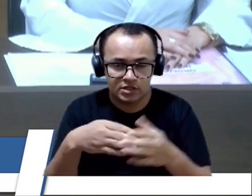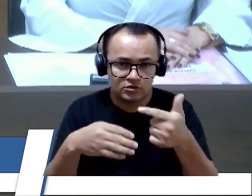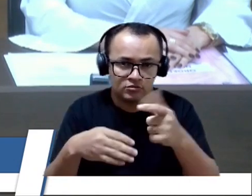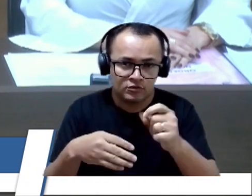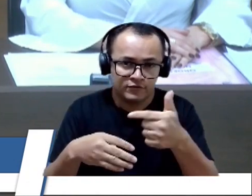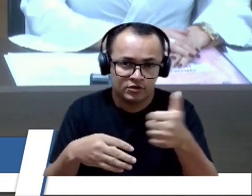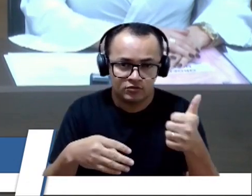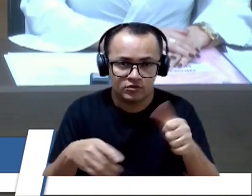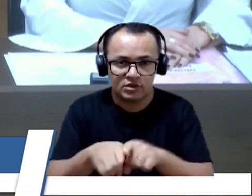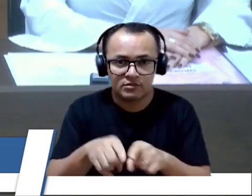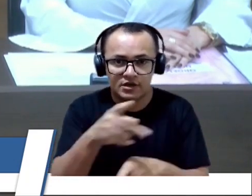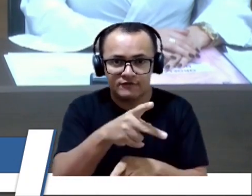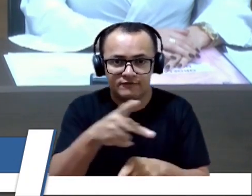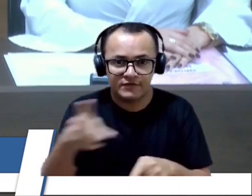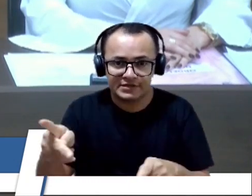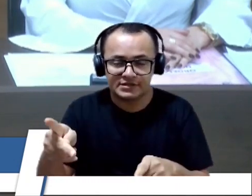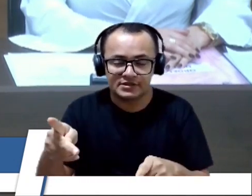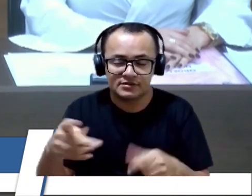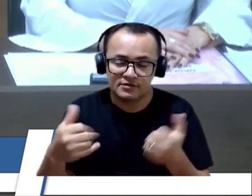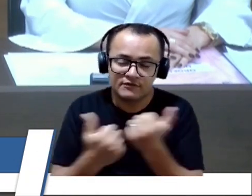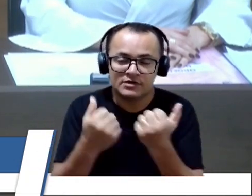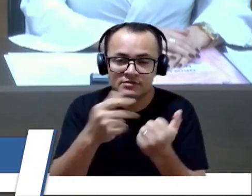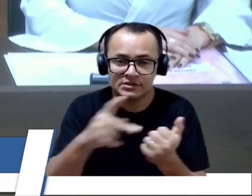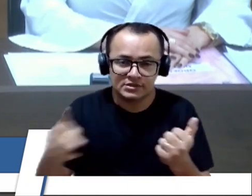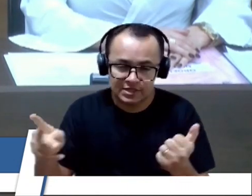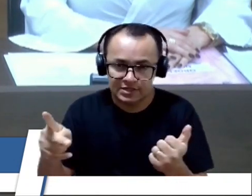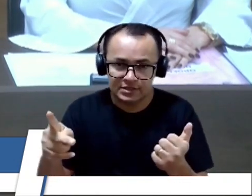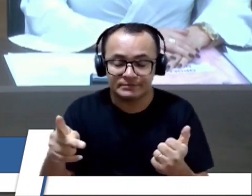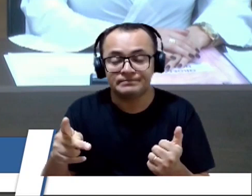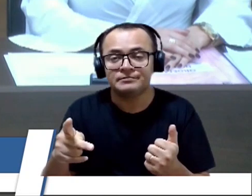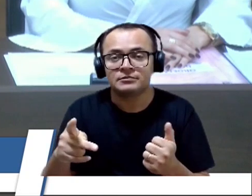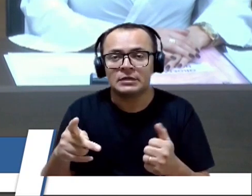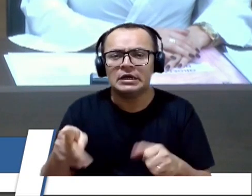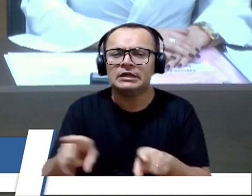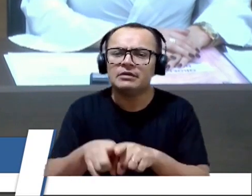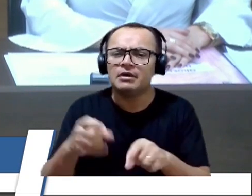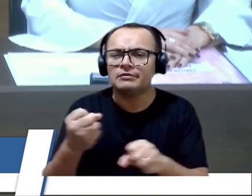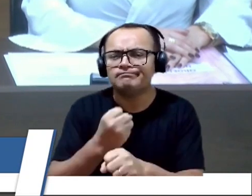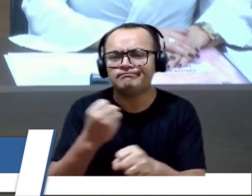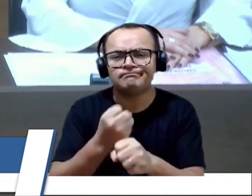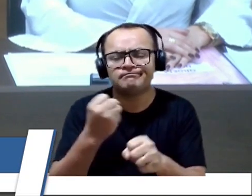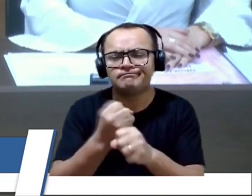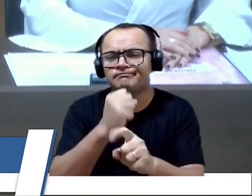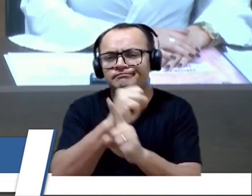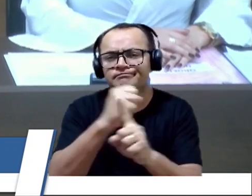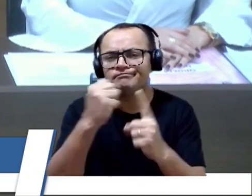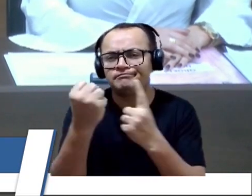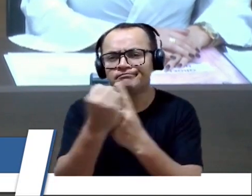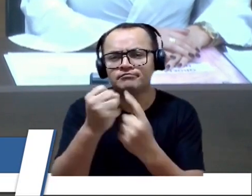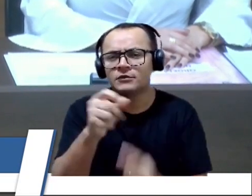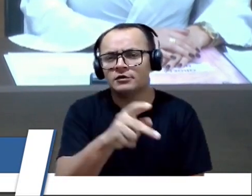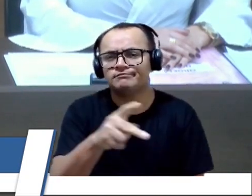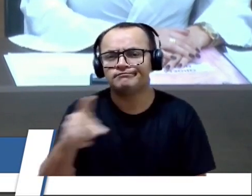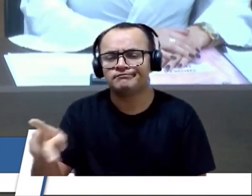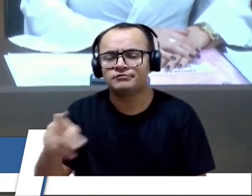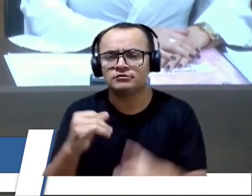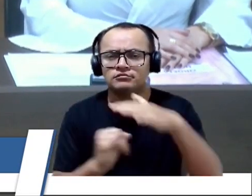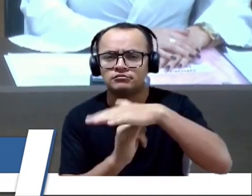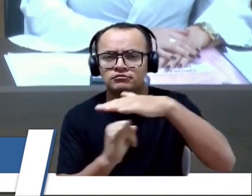de 2017 a 2021, e de obras sociais como vice-presidente no Instituto João de